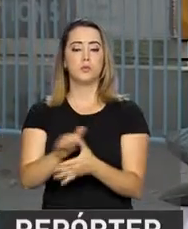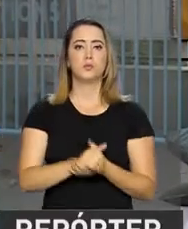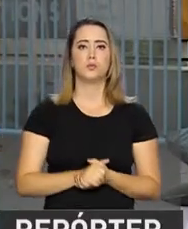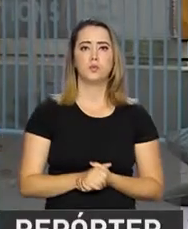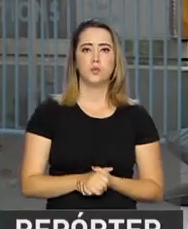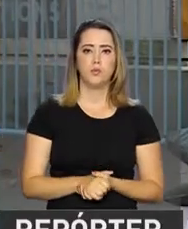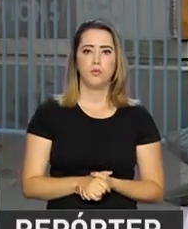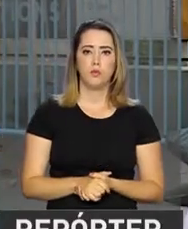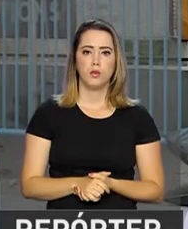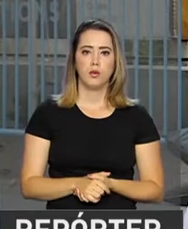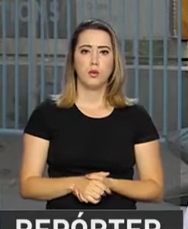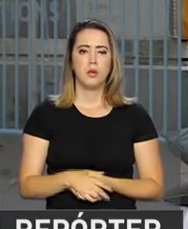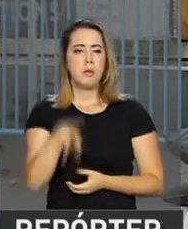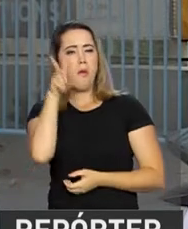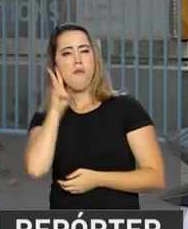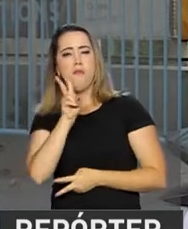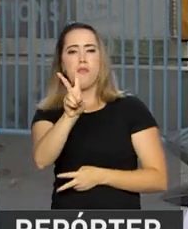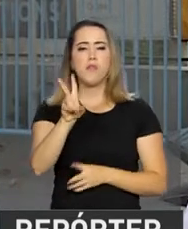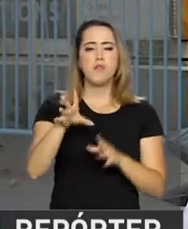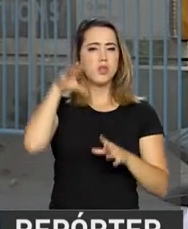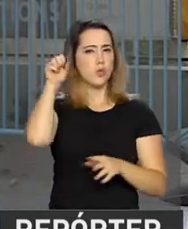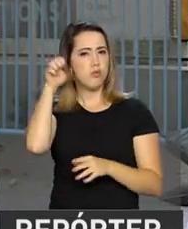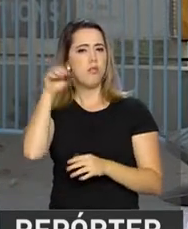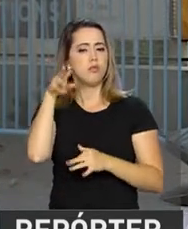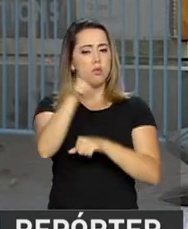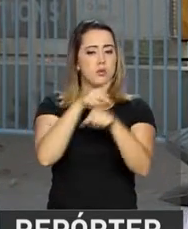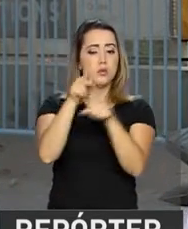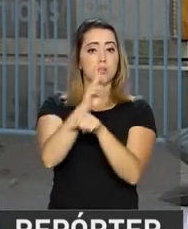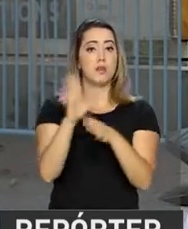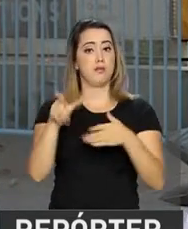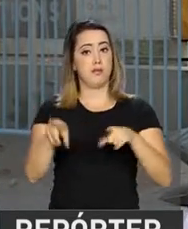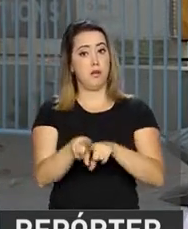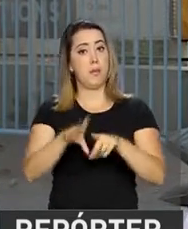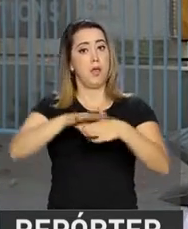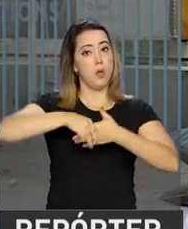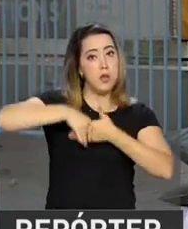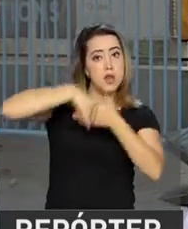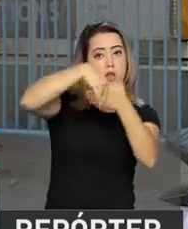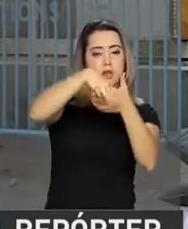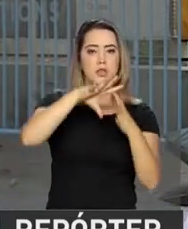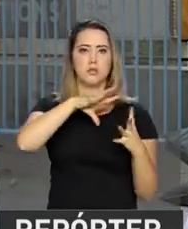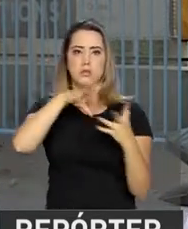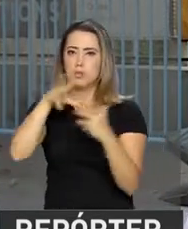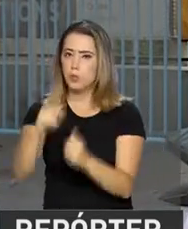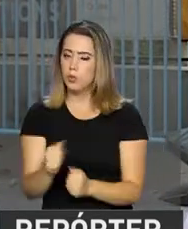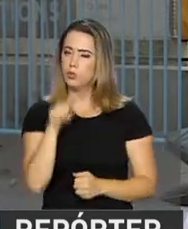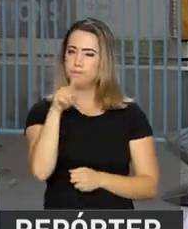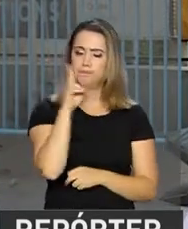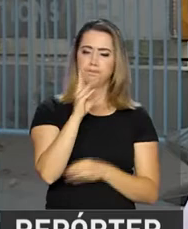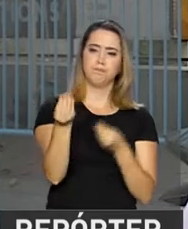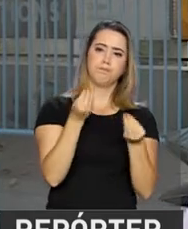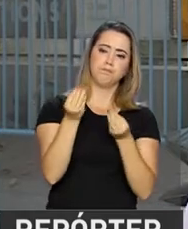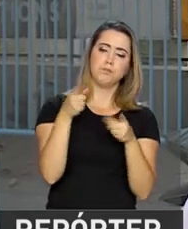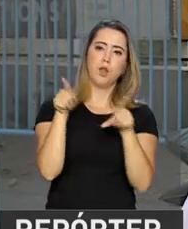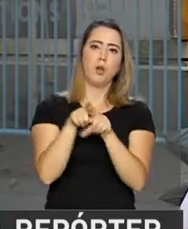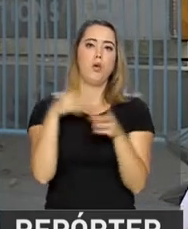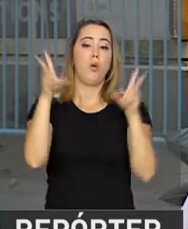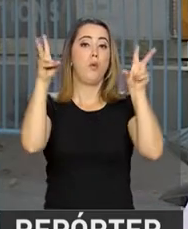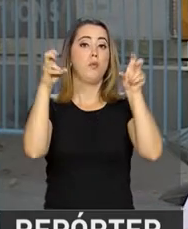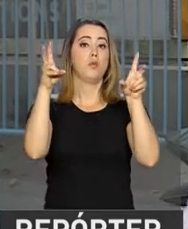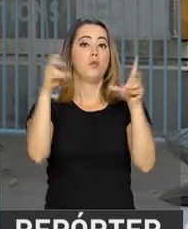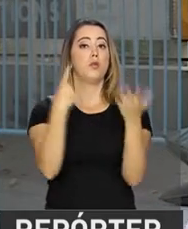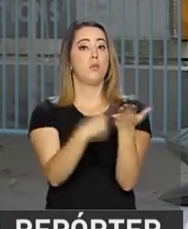a eaton escutar todos os países sobretudo os países líderes do sistema internacional para ver como sobretudo no tema